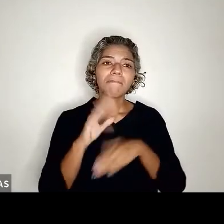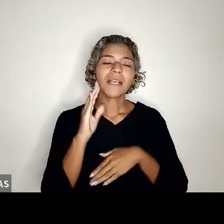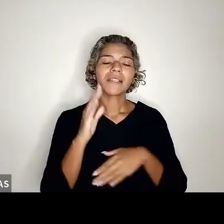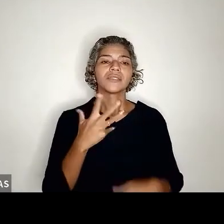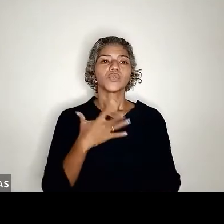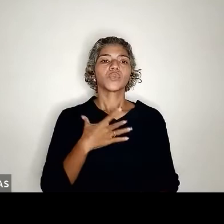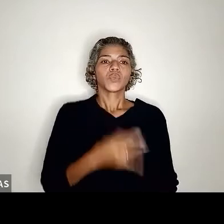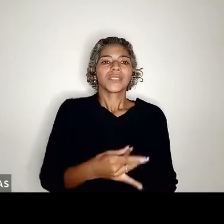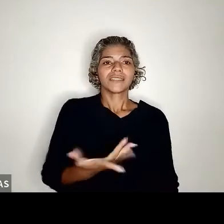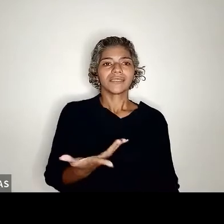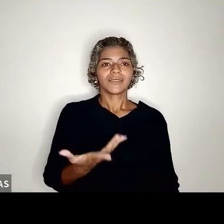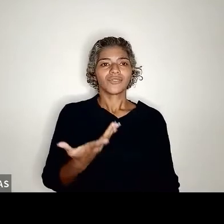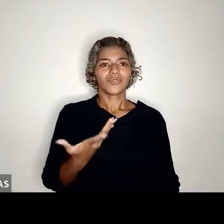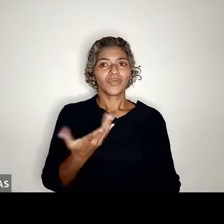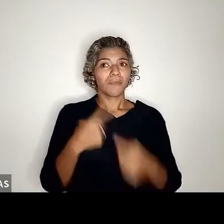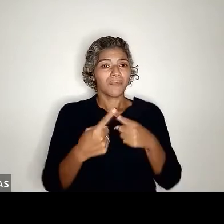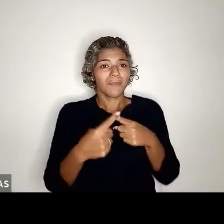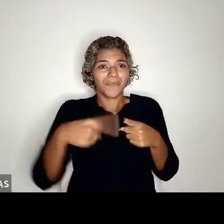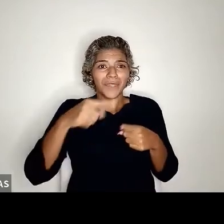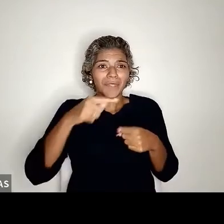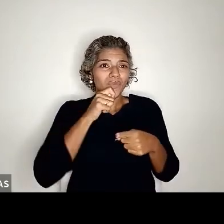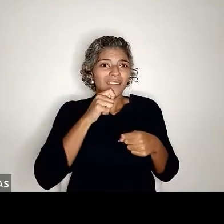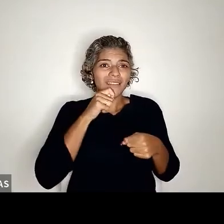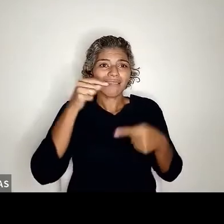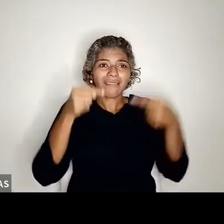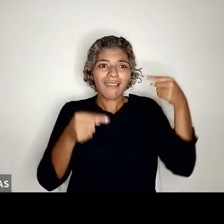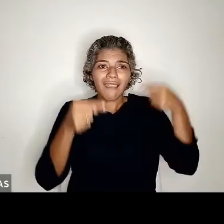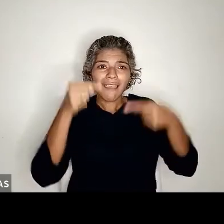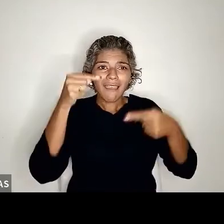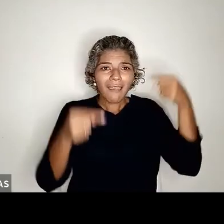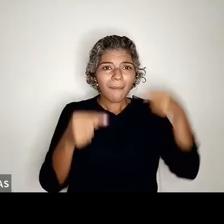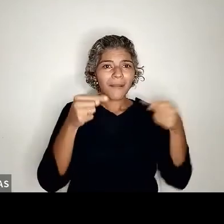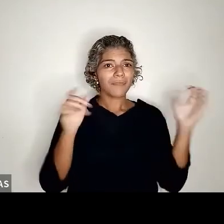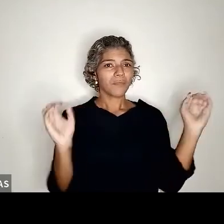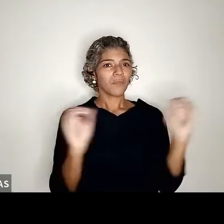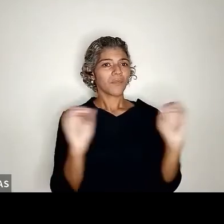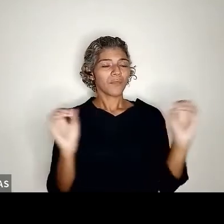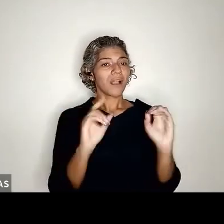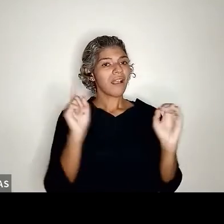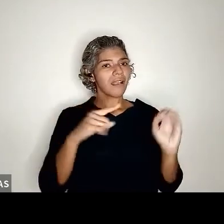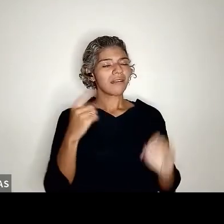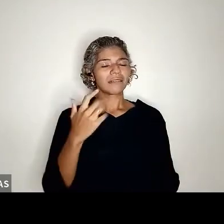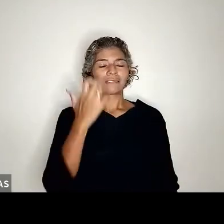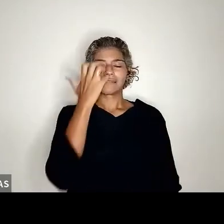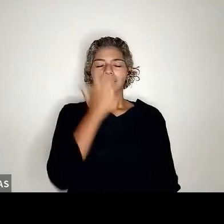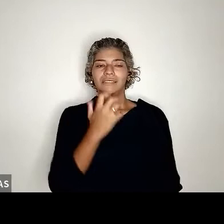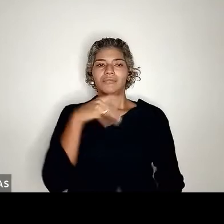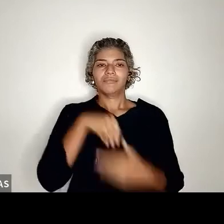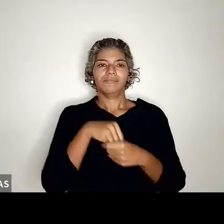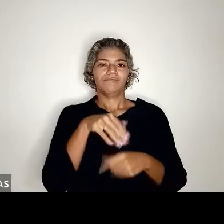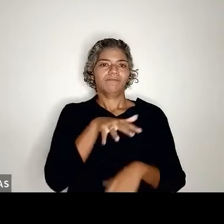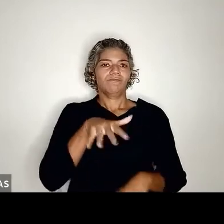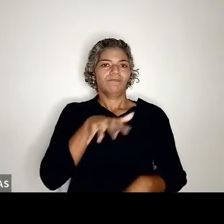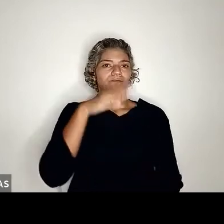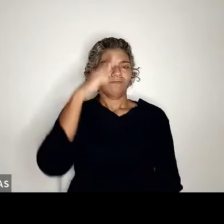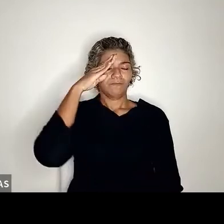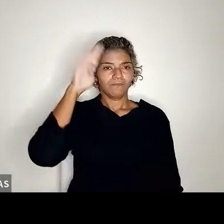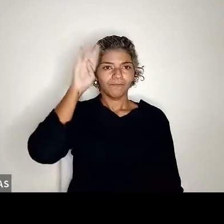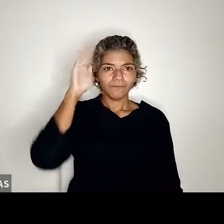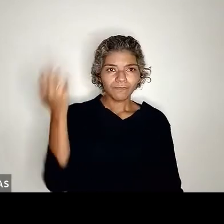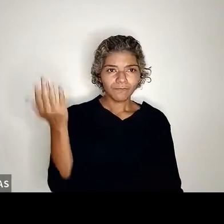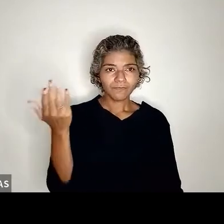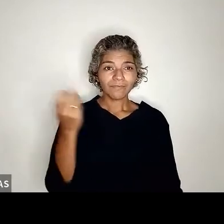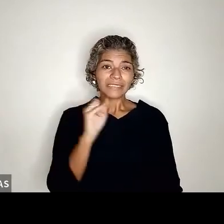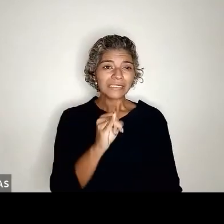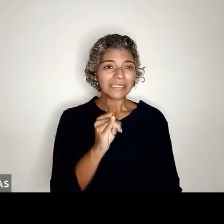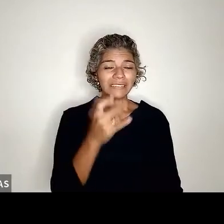problema muito sério no ambiente acadêmico. Nós temos vivido essa realidade na Unicamp, e sempre que eu comento com outros colegas, todos